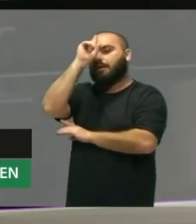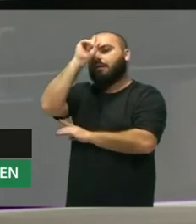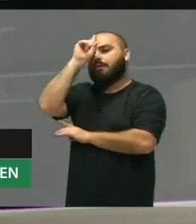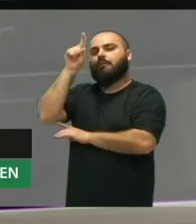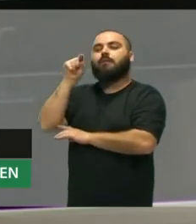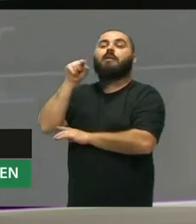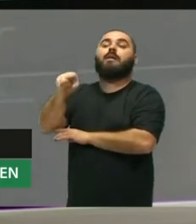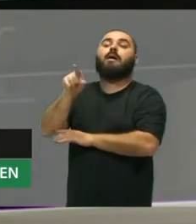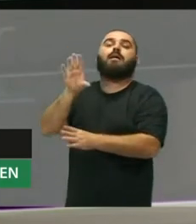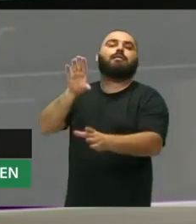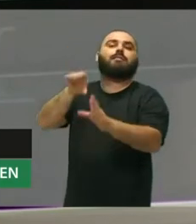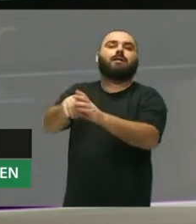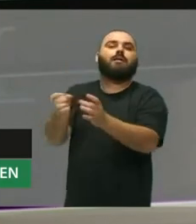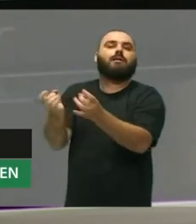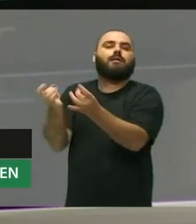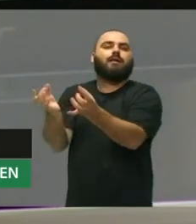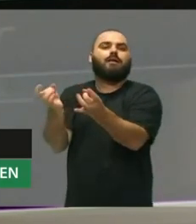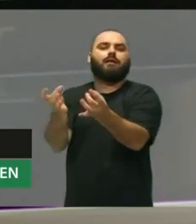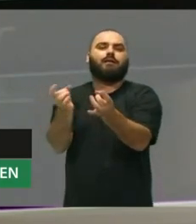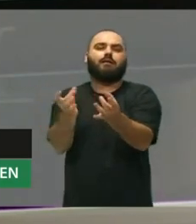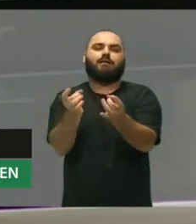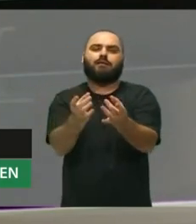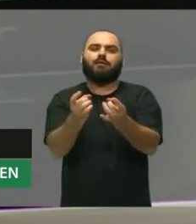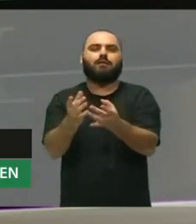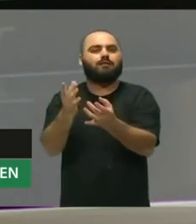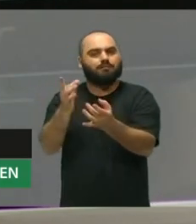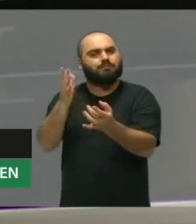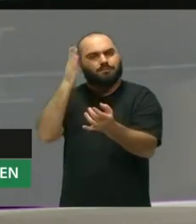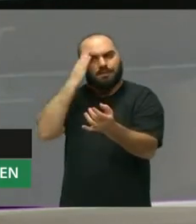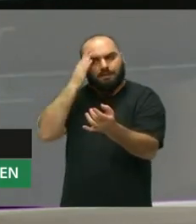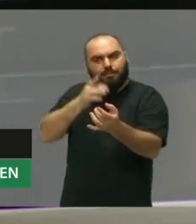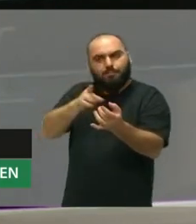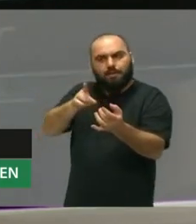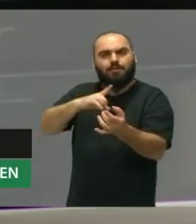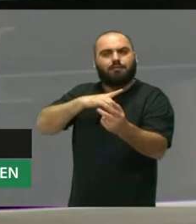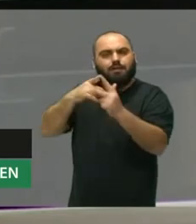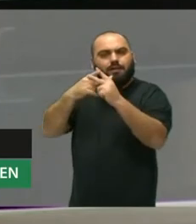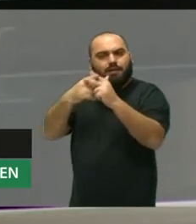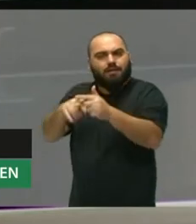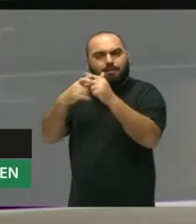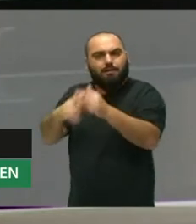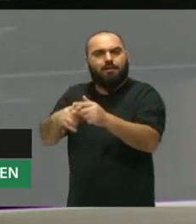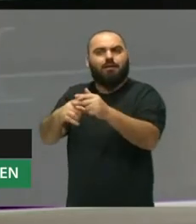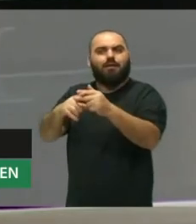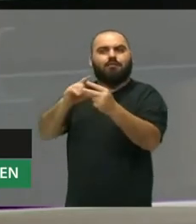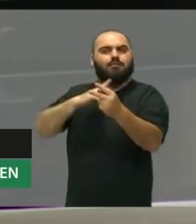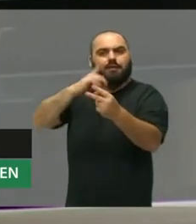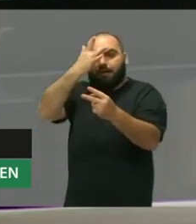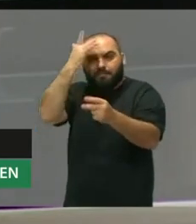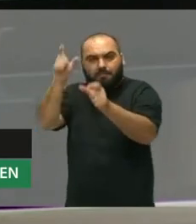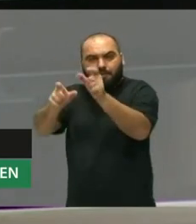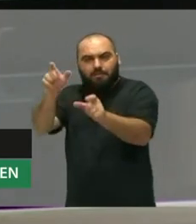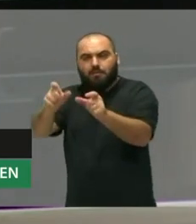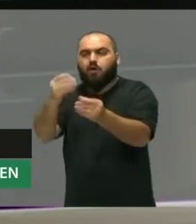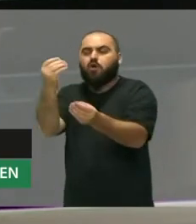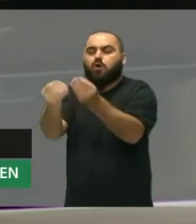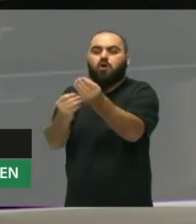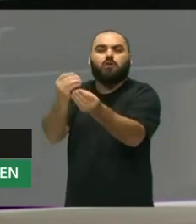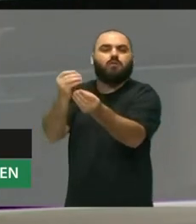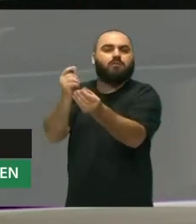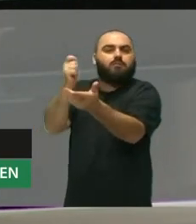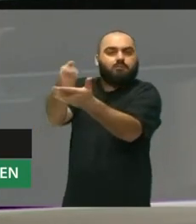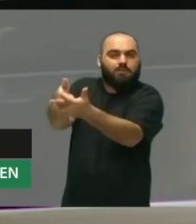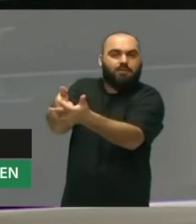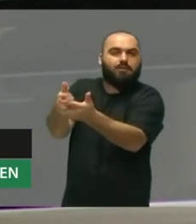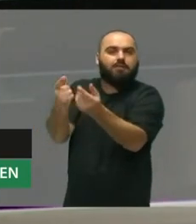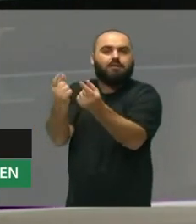lá, como já foi citado também, pessoas, equipamentos e como eles são geridos, isso é muito